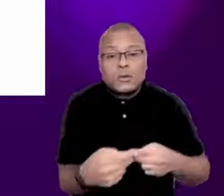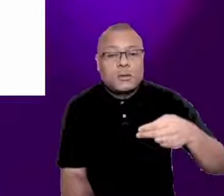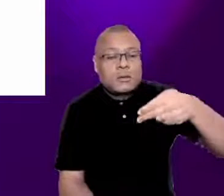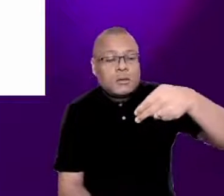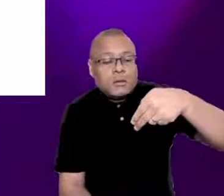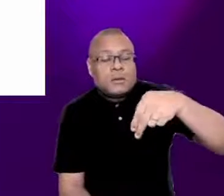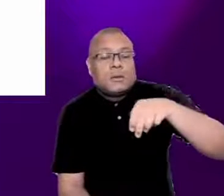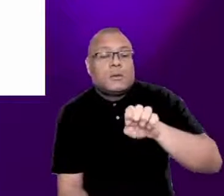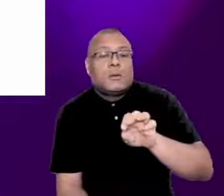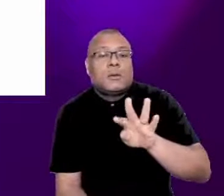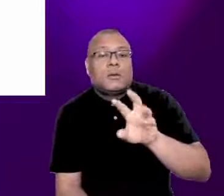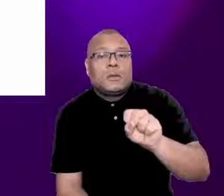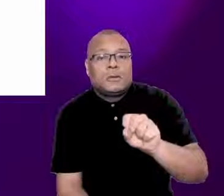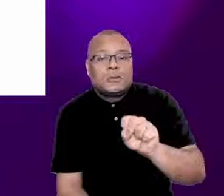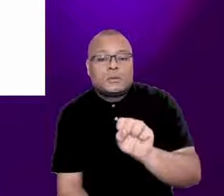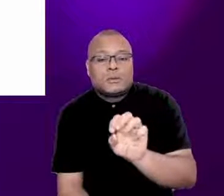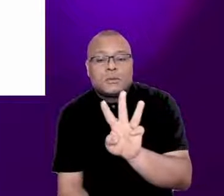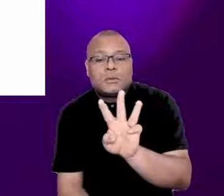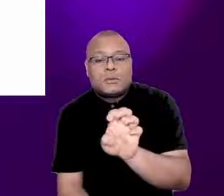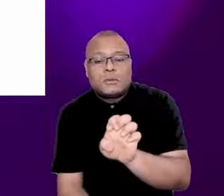é conhecida, né, por